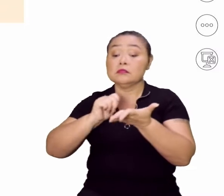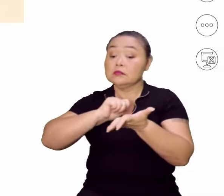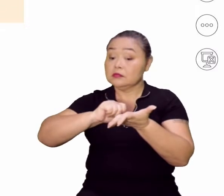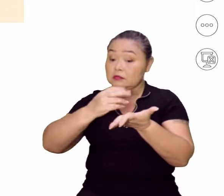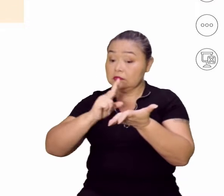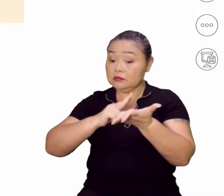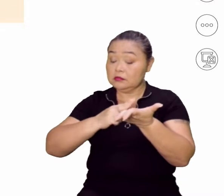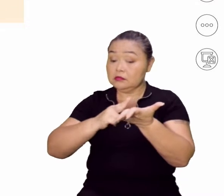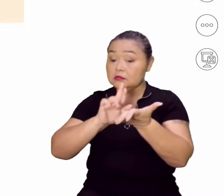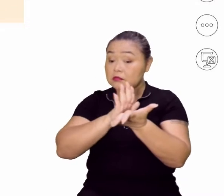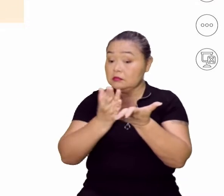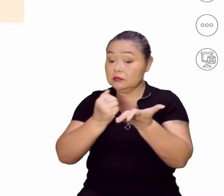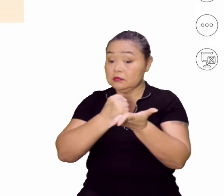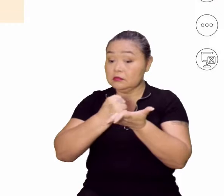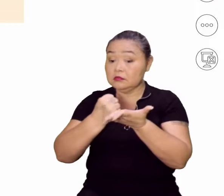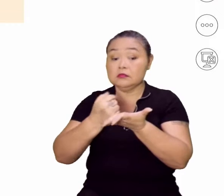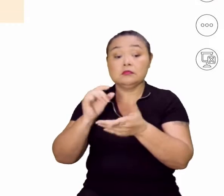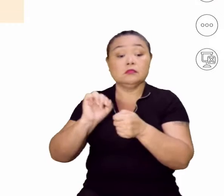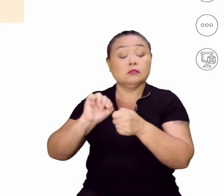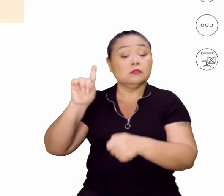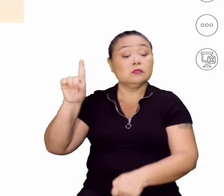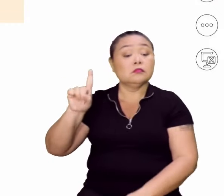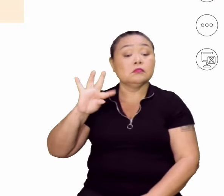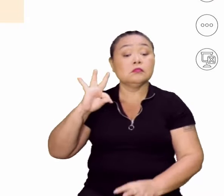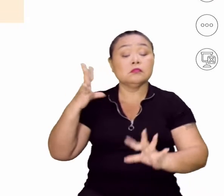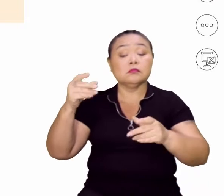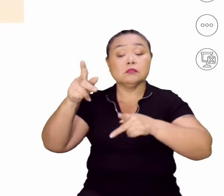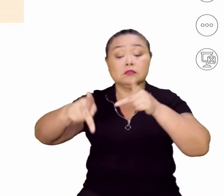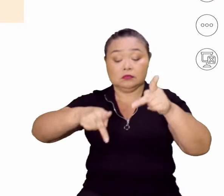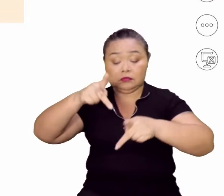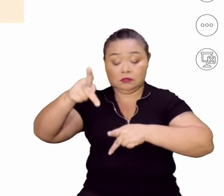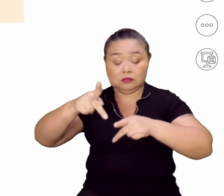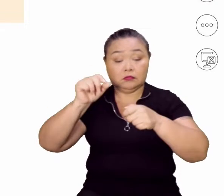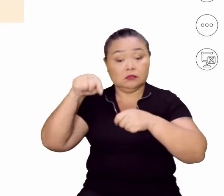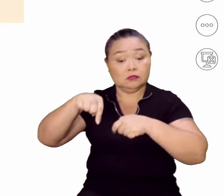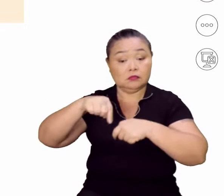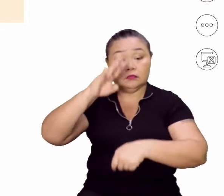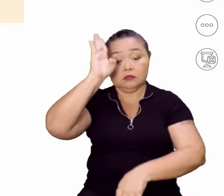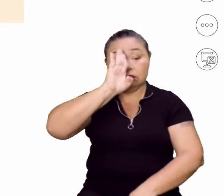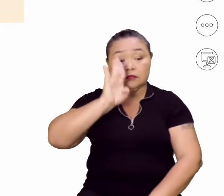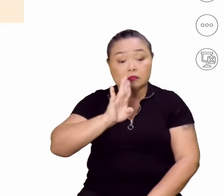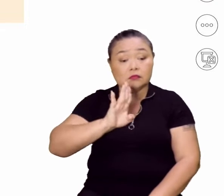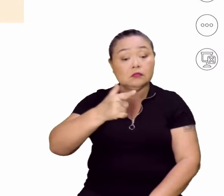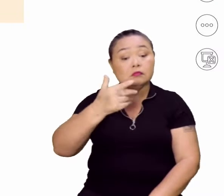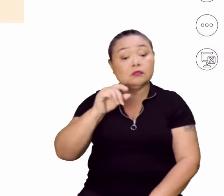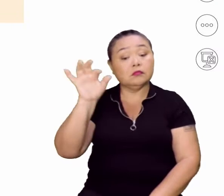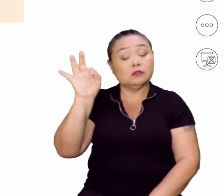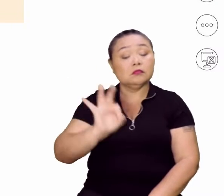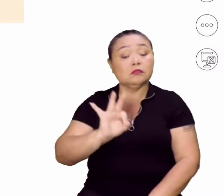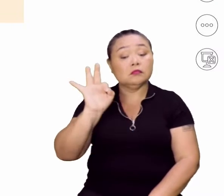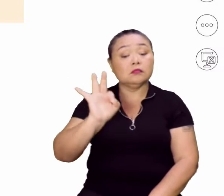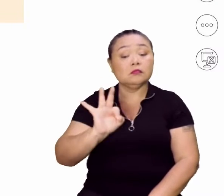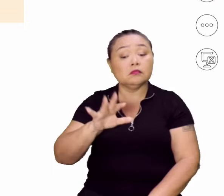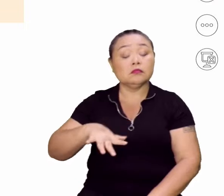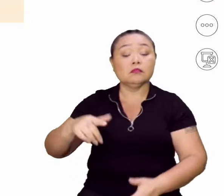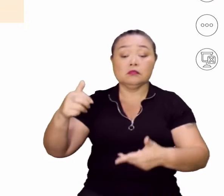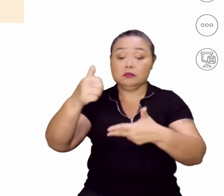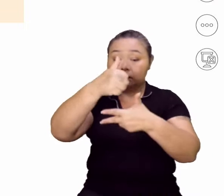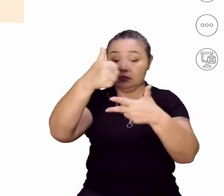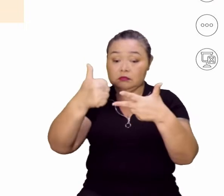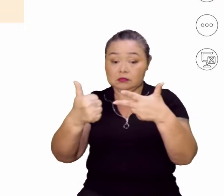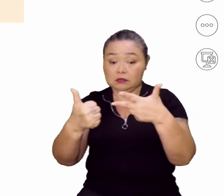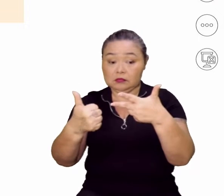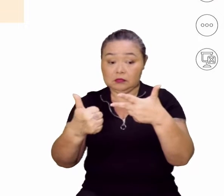assinada. Do total da população ativa no Brasil, pouco mais de 20% encontra-se no setor